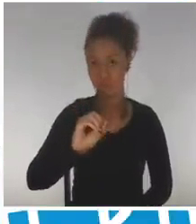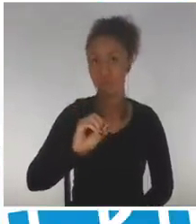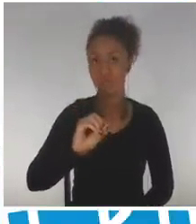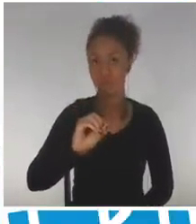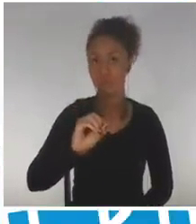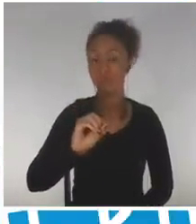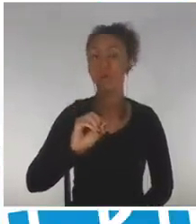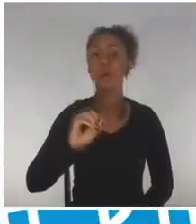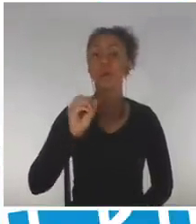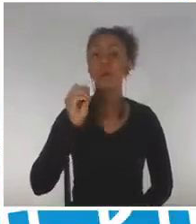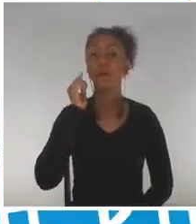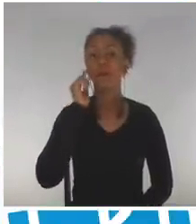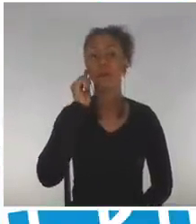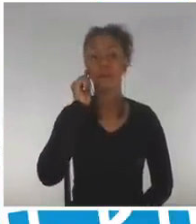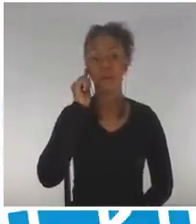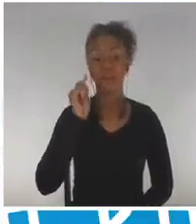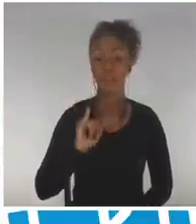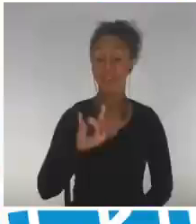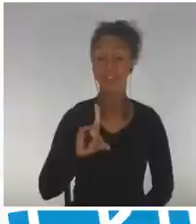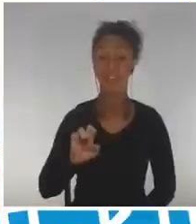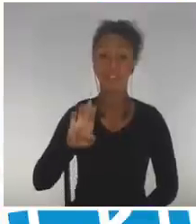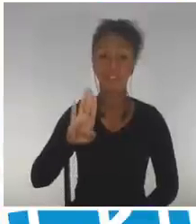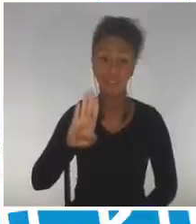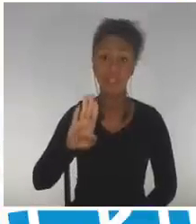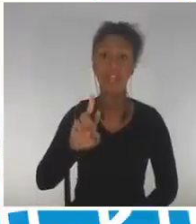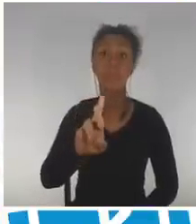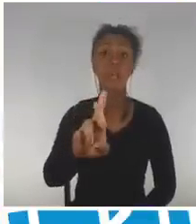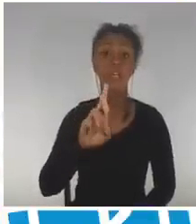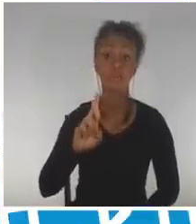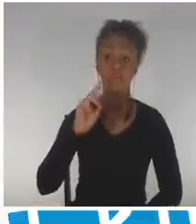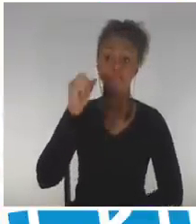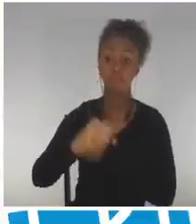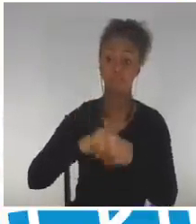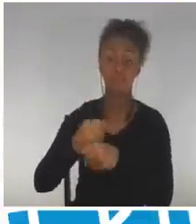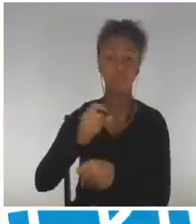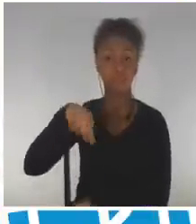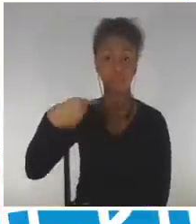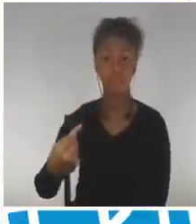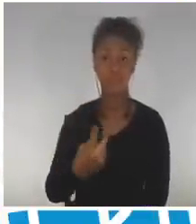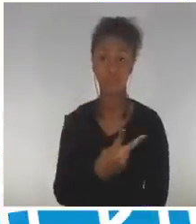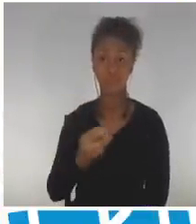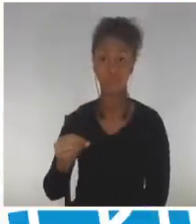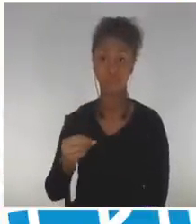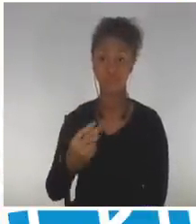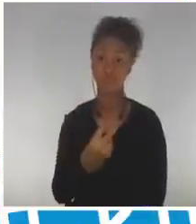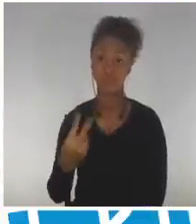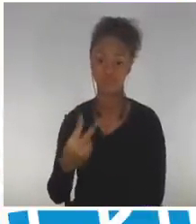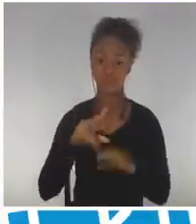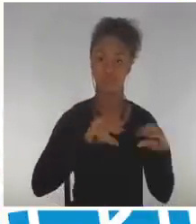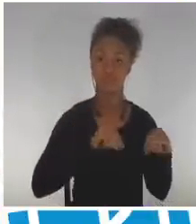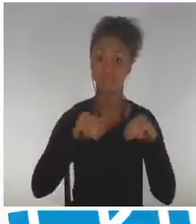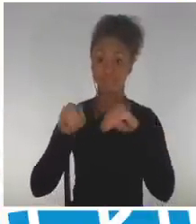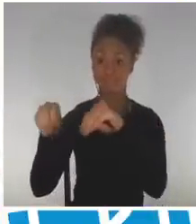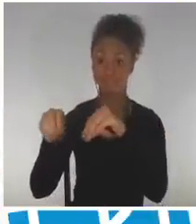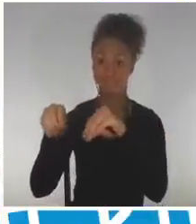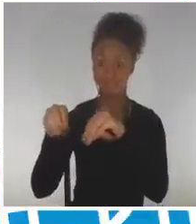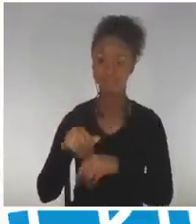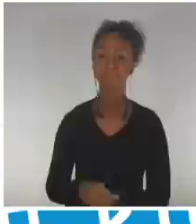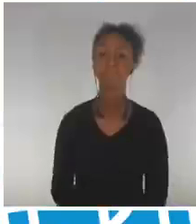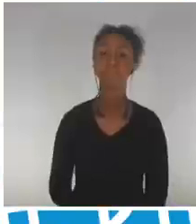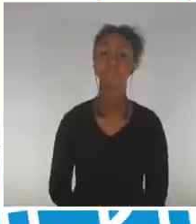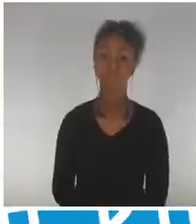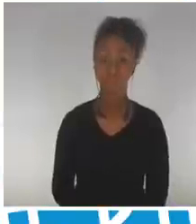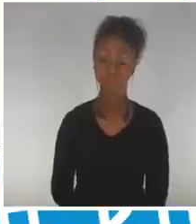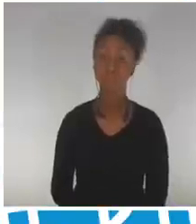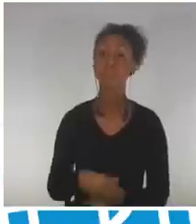em 2022, com IDEB no ano que vem, o SAEB esse ano e com IDEB o ano que vem. E essa